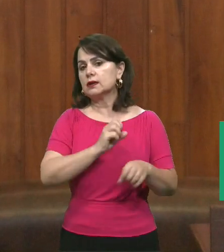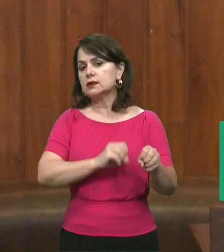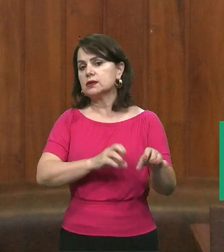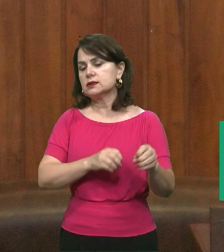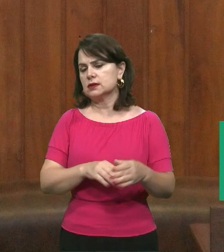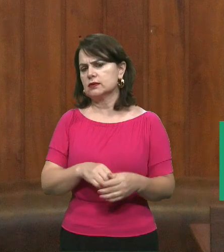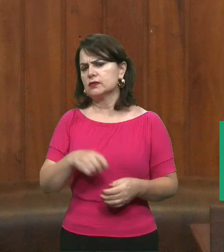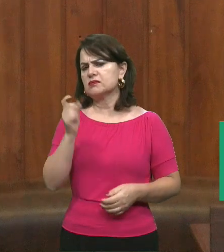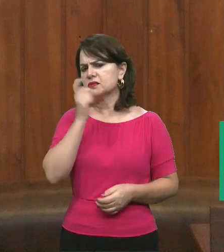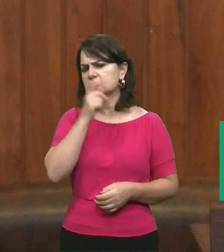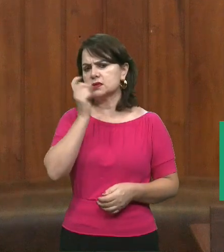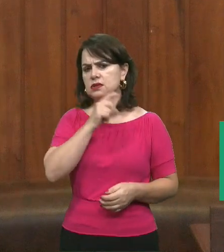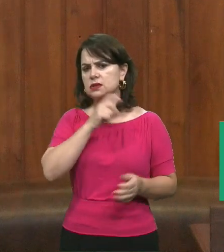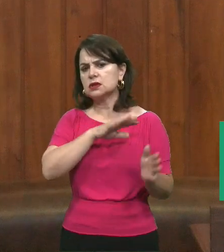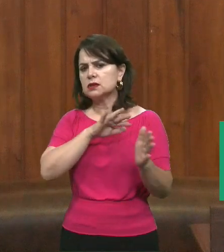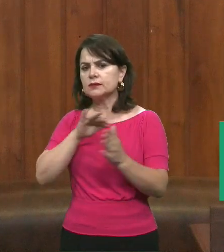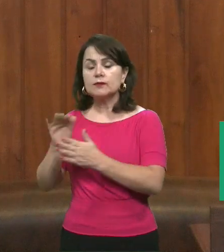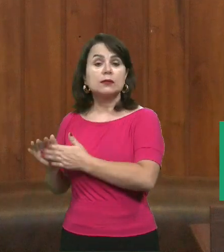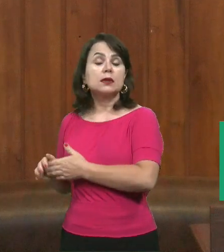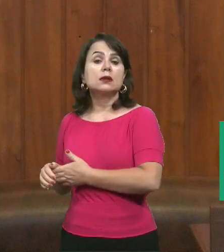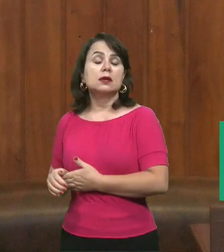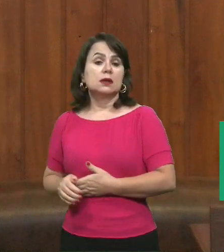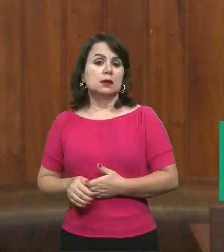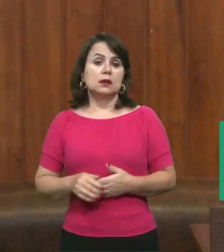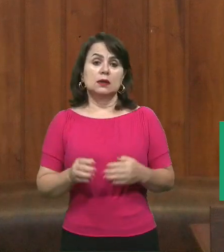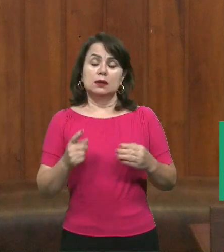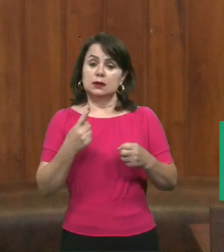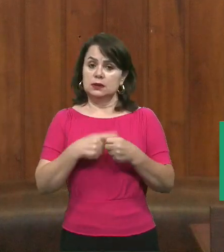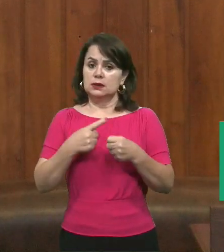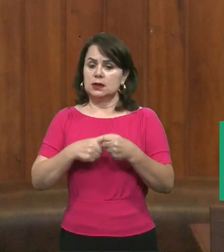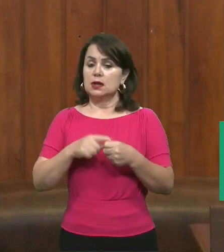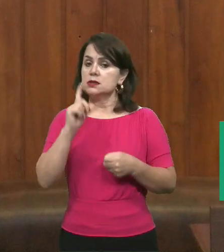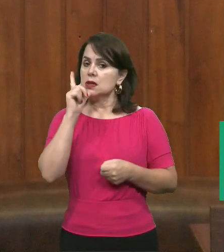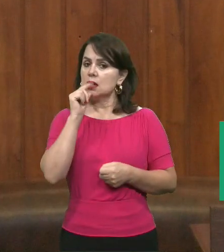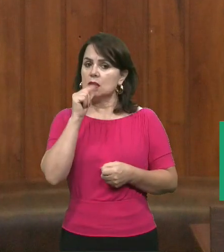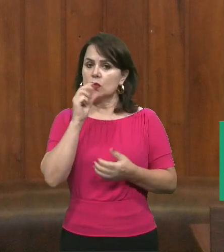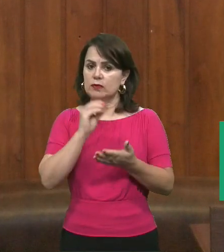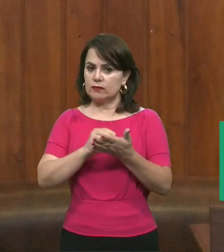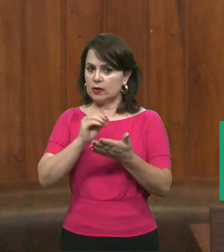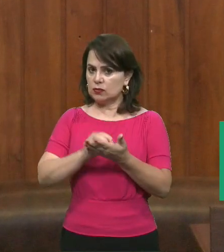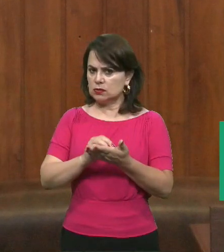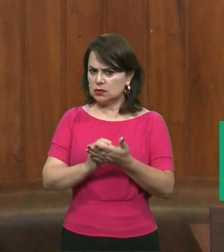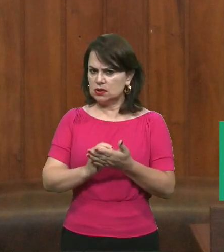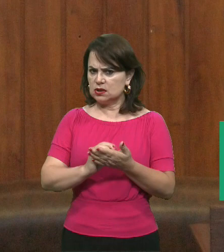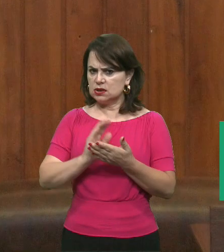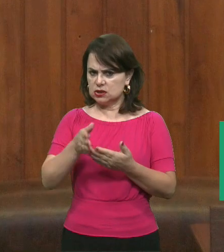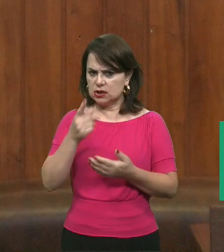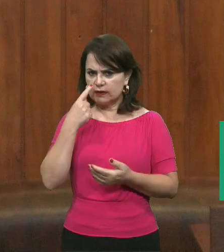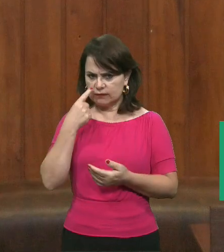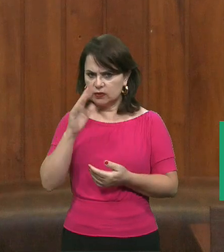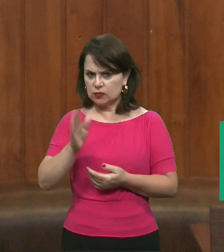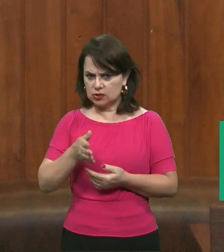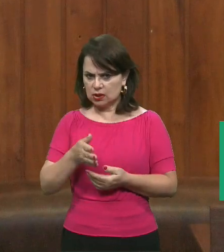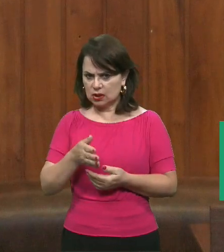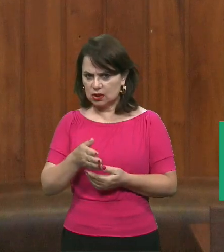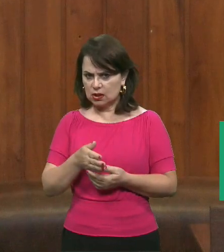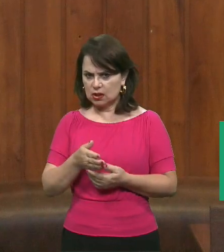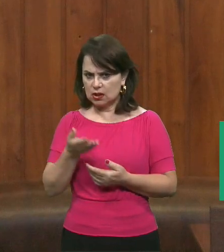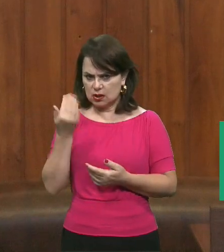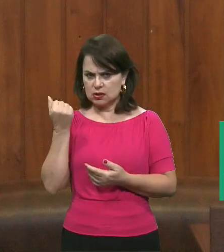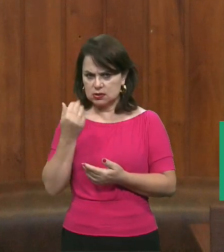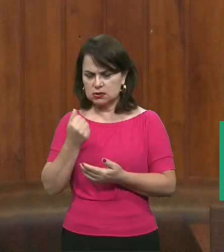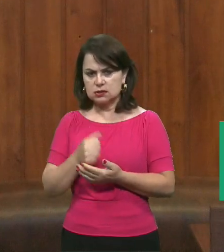Falta d'água. Você já viu uma cidade se desenvolver com falta d'água? Nunca vi isso na minha vida. Nunca vi. A única vez que eu